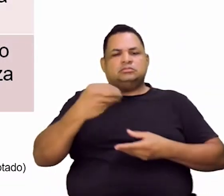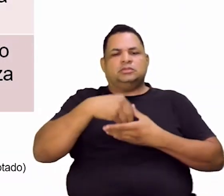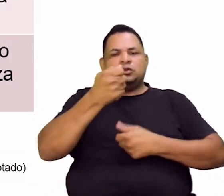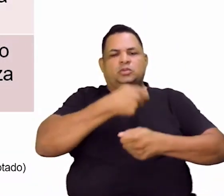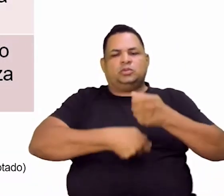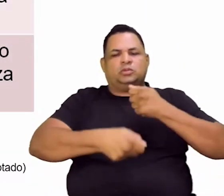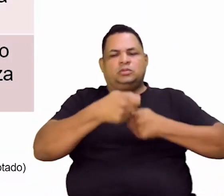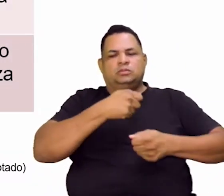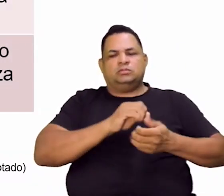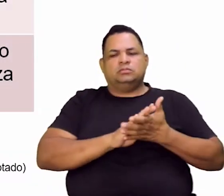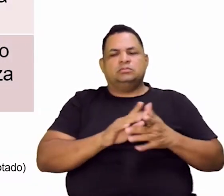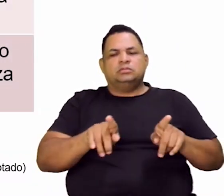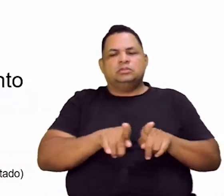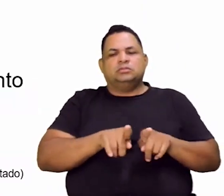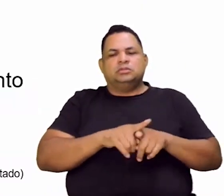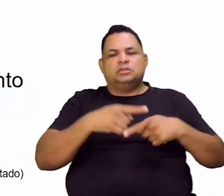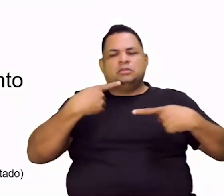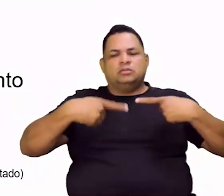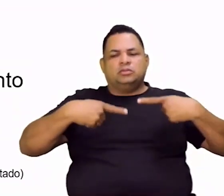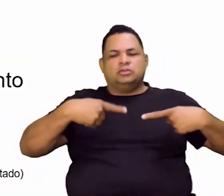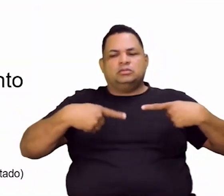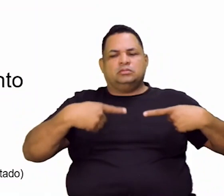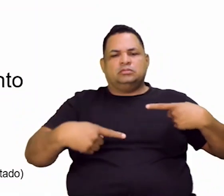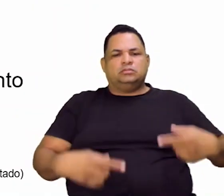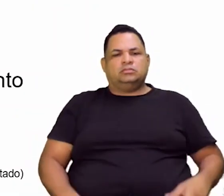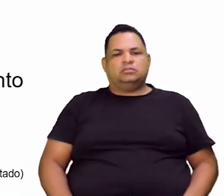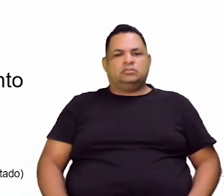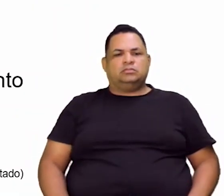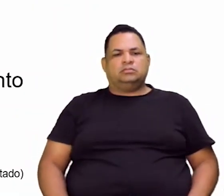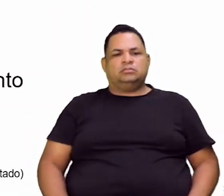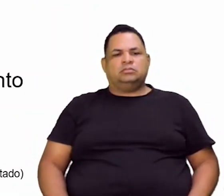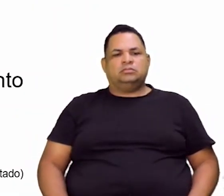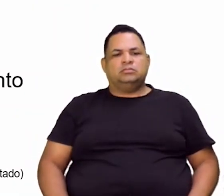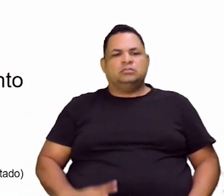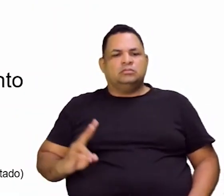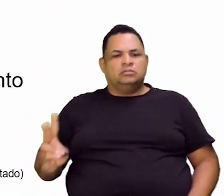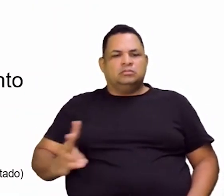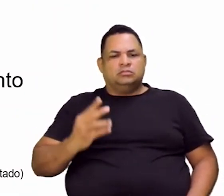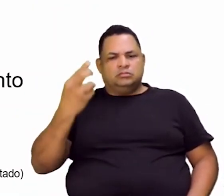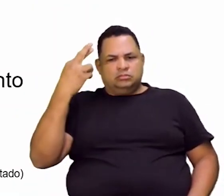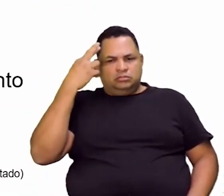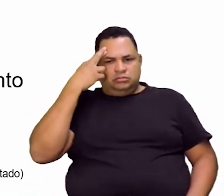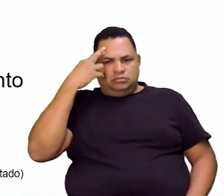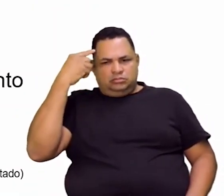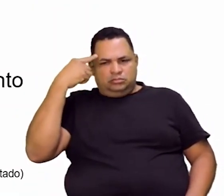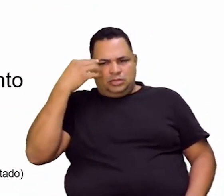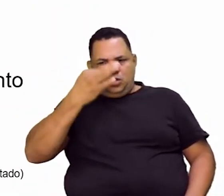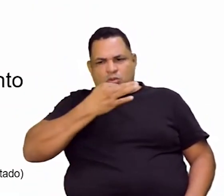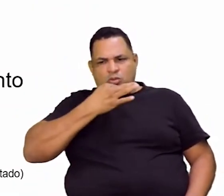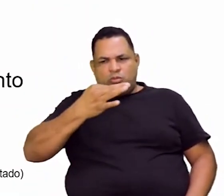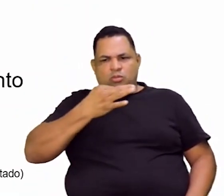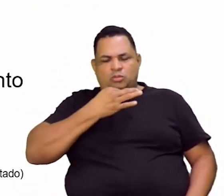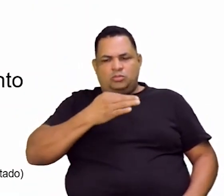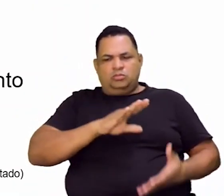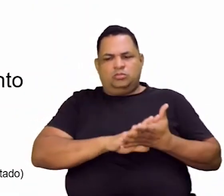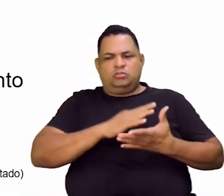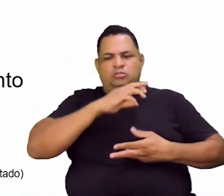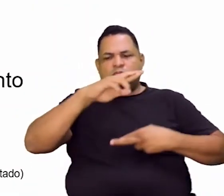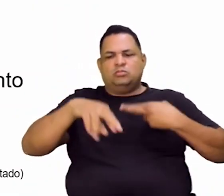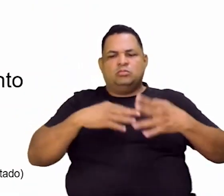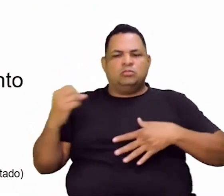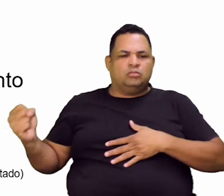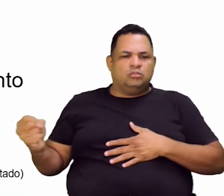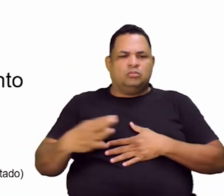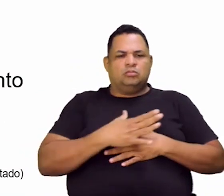economia e no âmbito da política. A valorização da razão e do pensamento crítico pelos